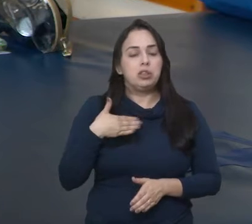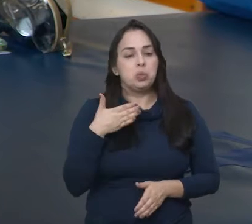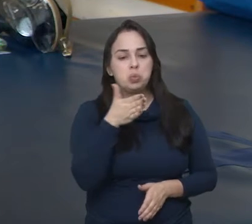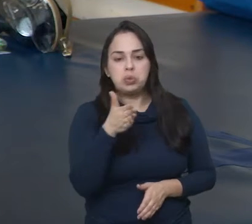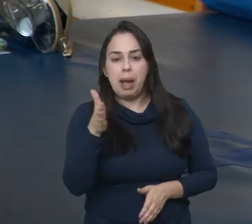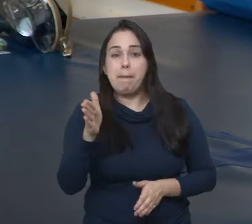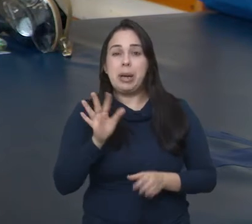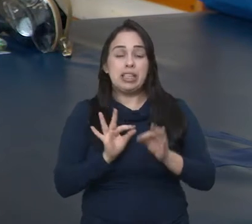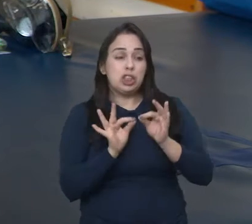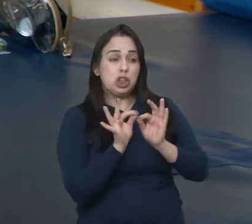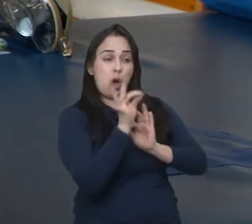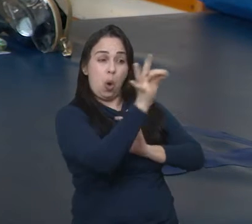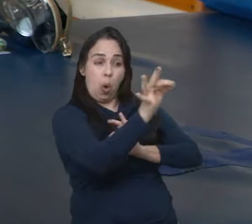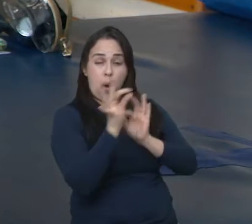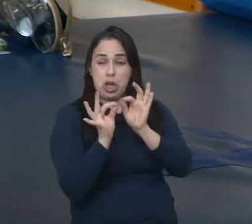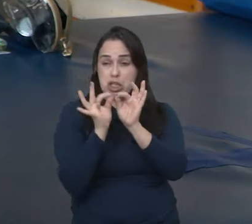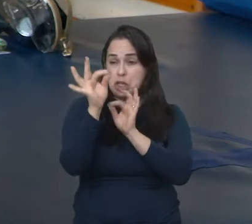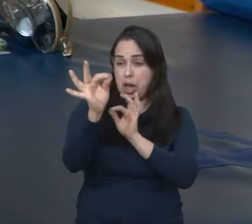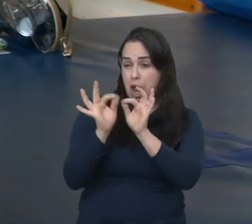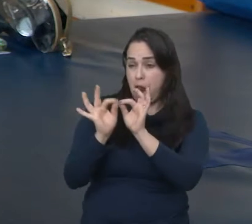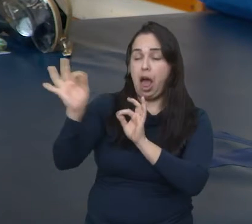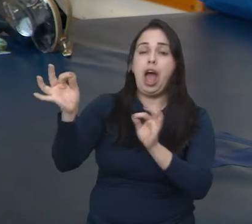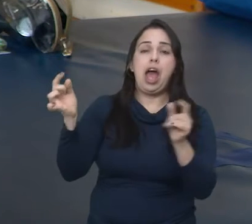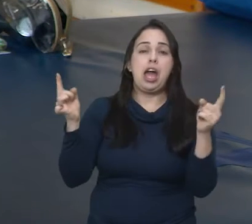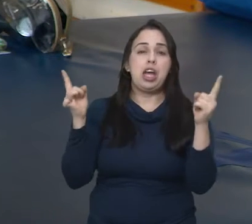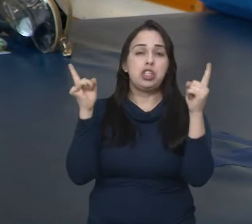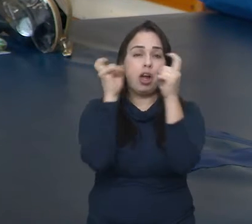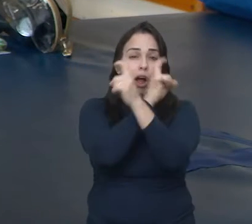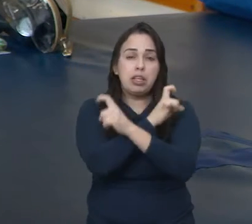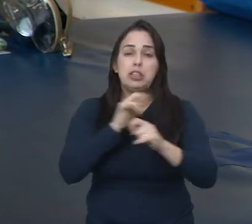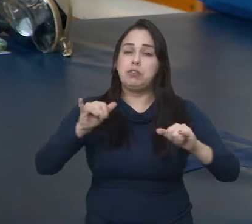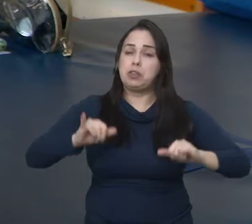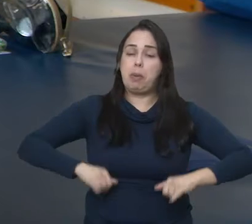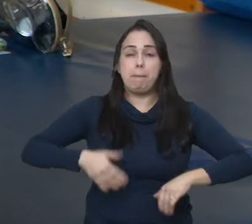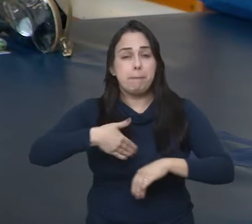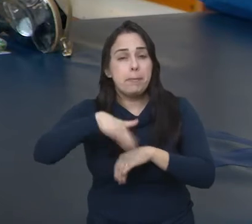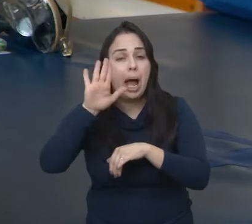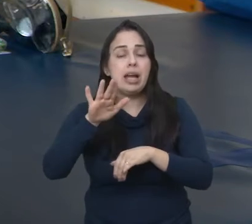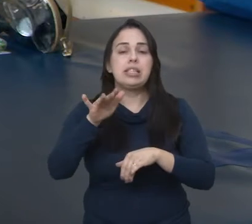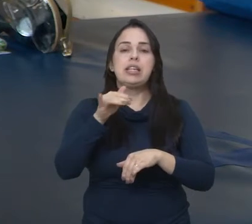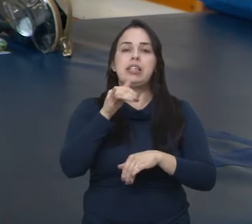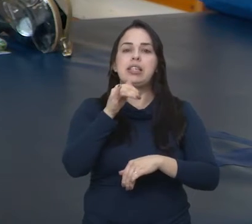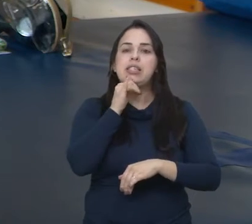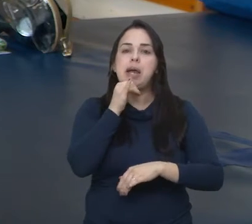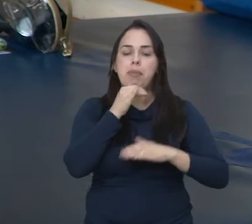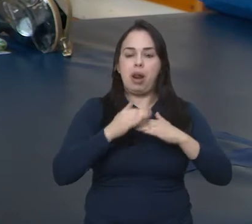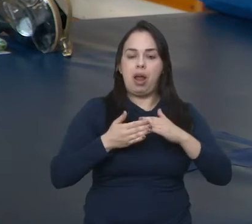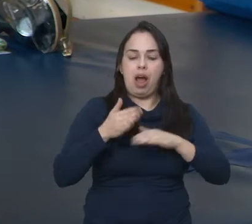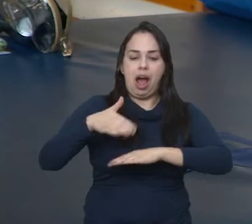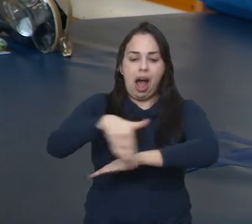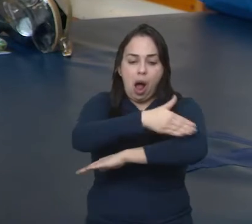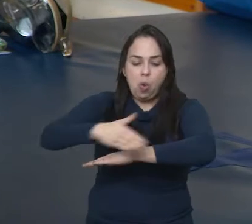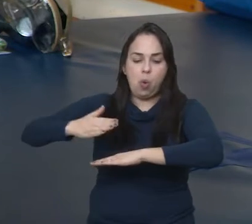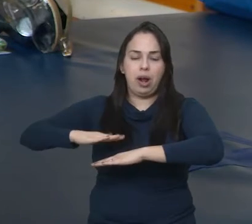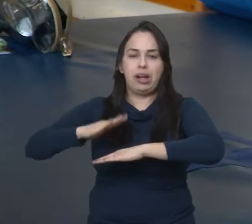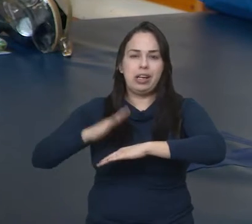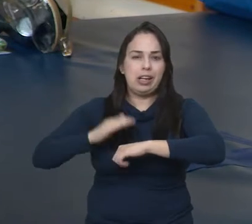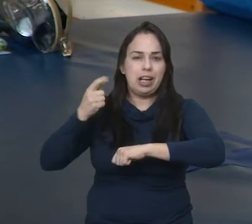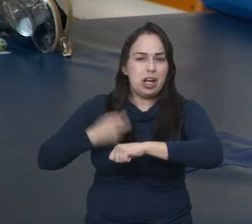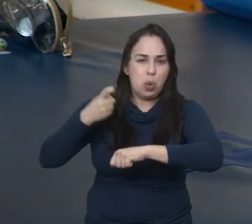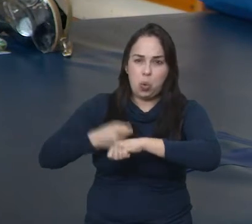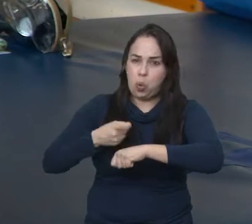serviço, pautado na inclusão e acessibilidade, é uma forma de assegurar que o poder público está atento às reivindicações desta